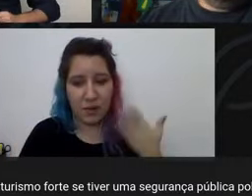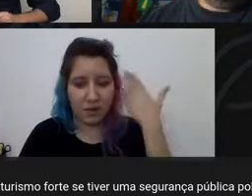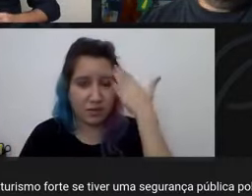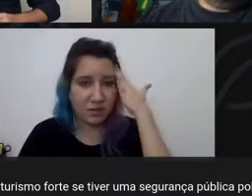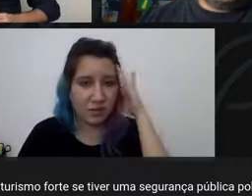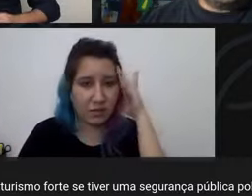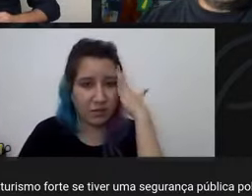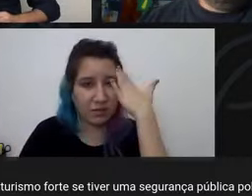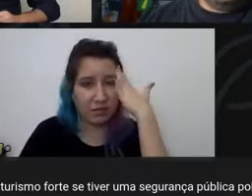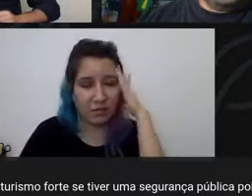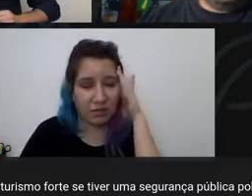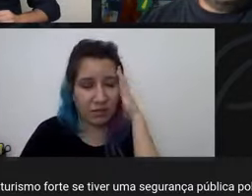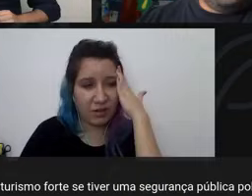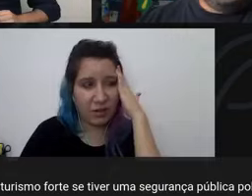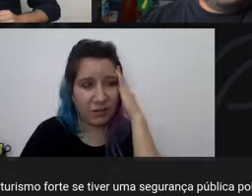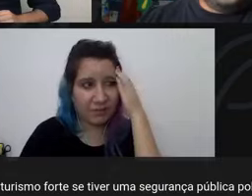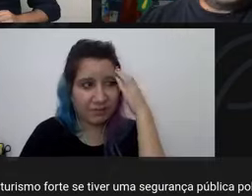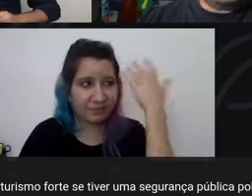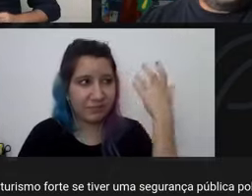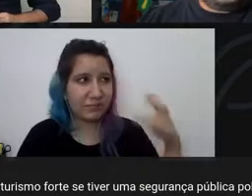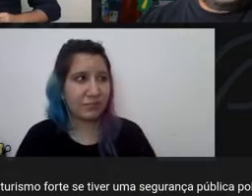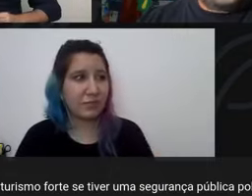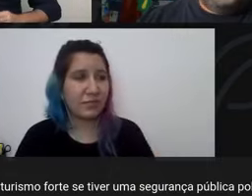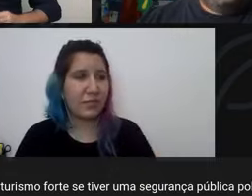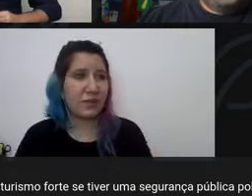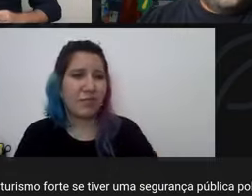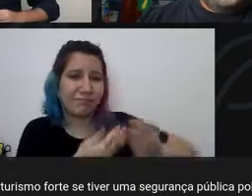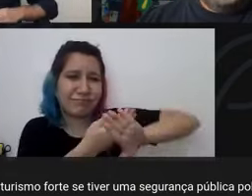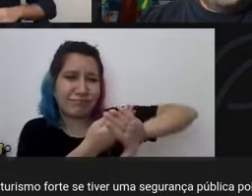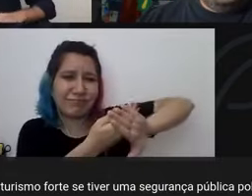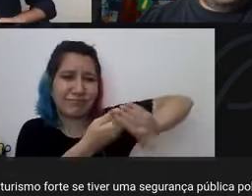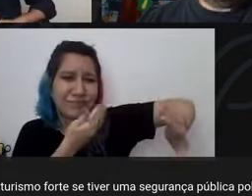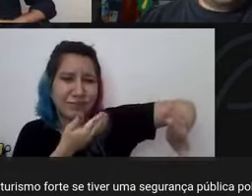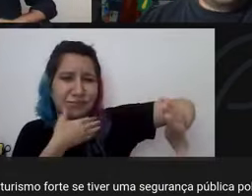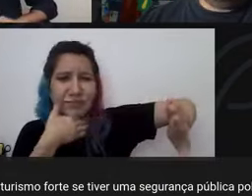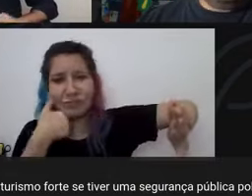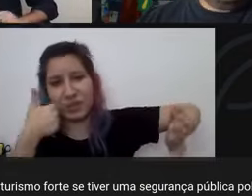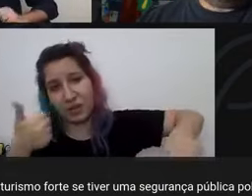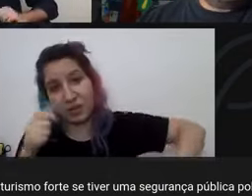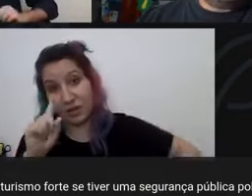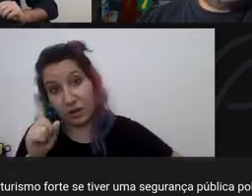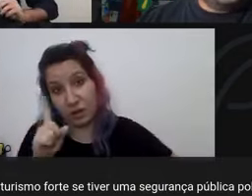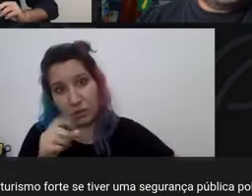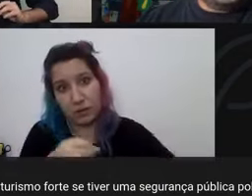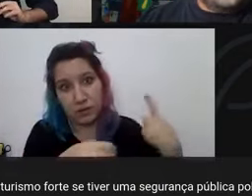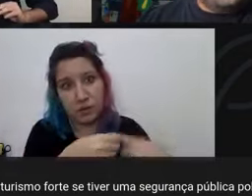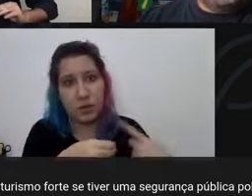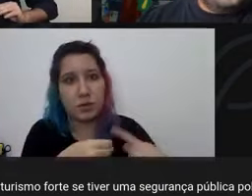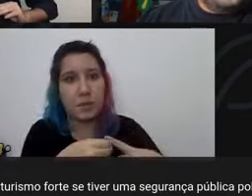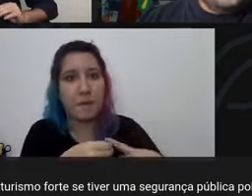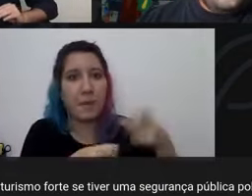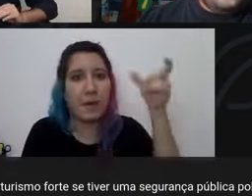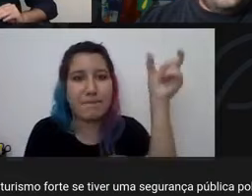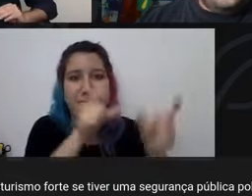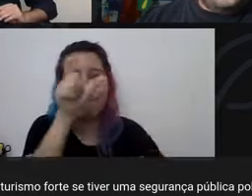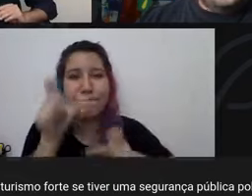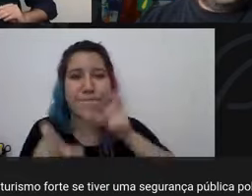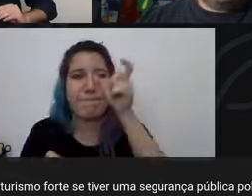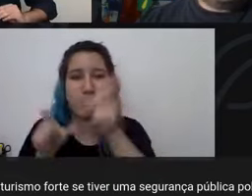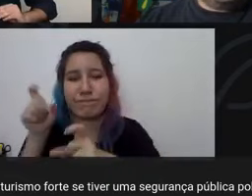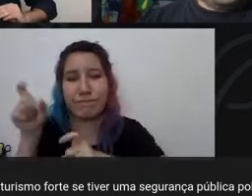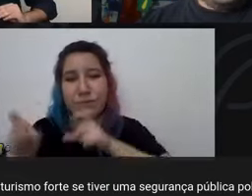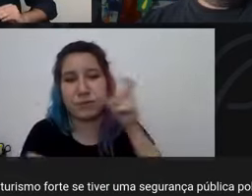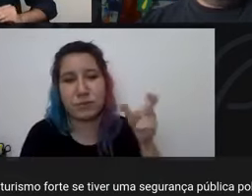seria, naquele momento, um pouco melhor se afastar, não da cidade, mas das pessoas que estavam ali,